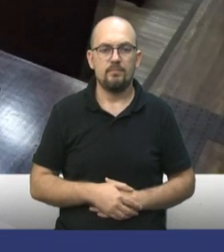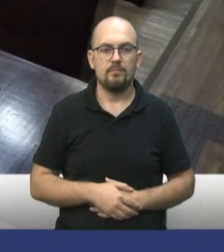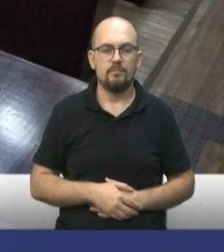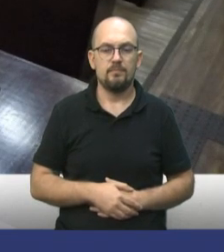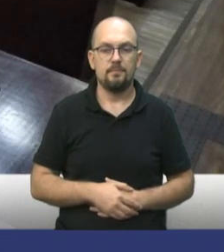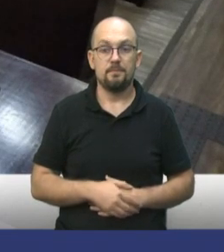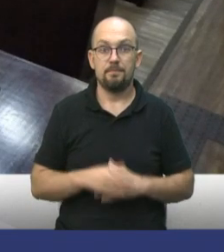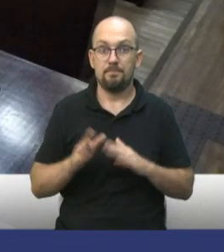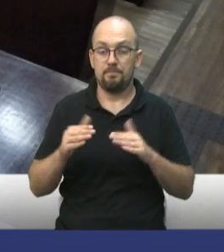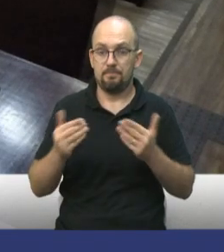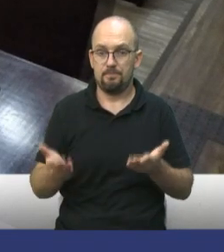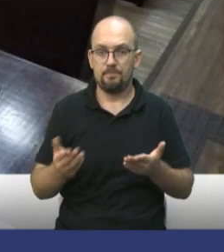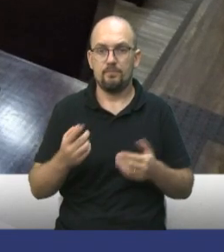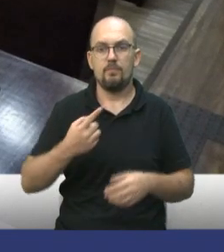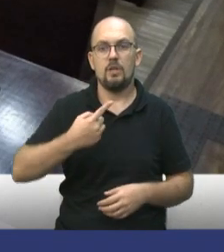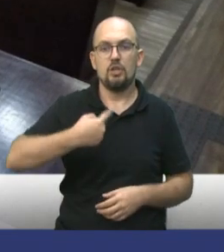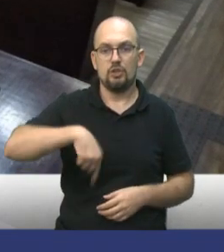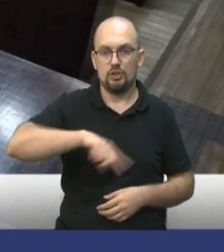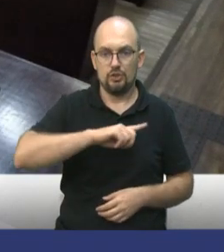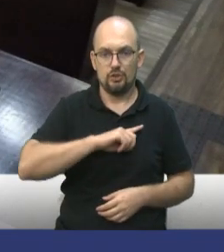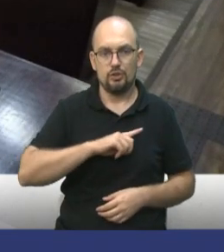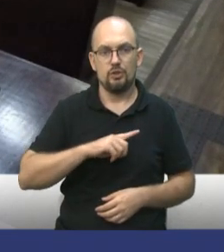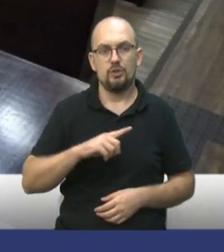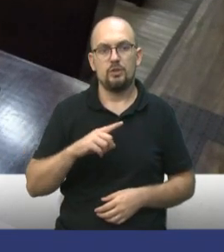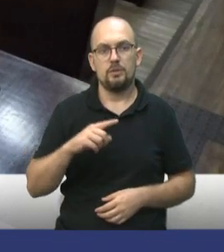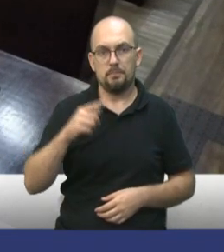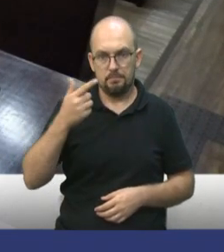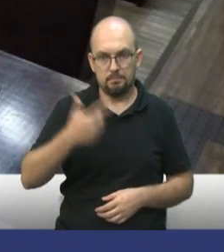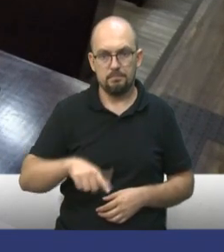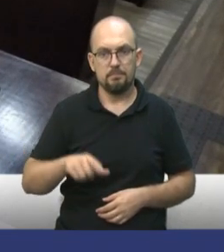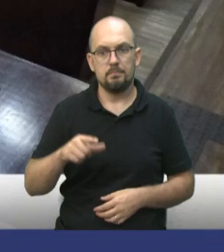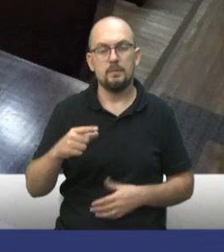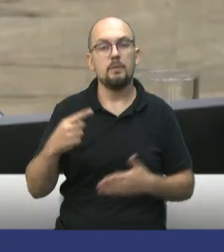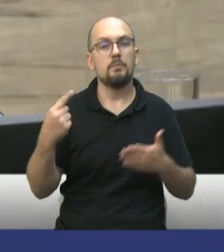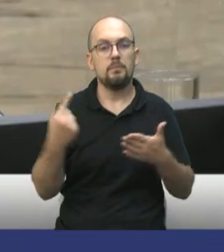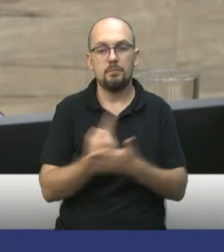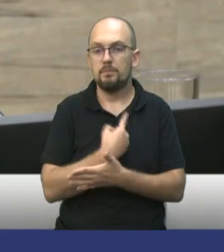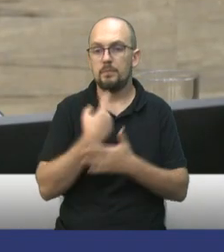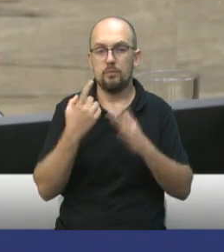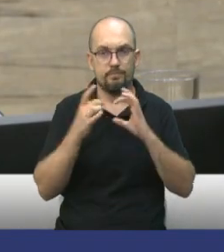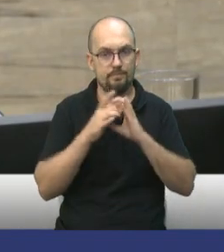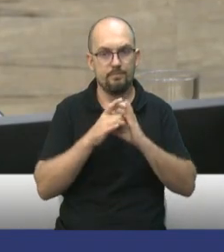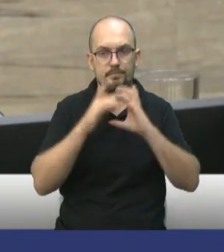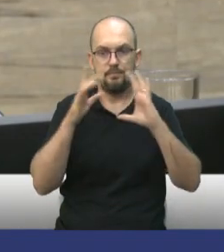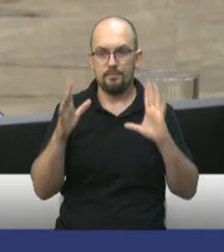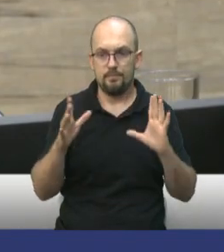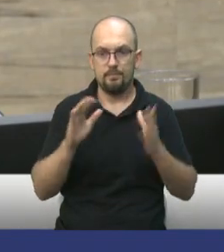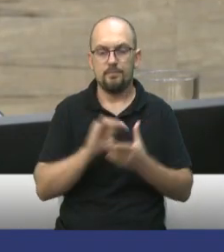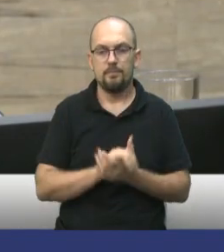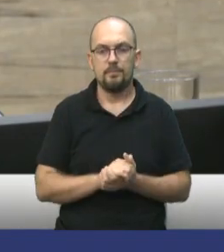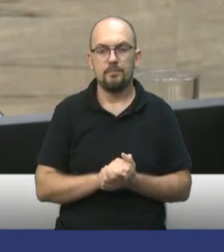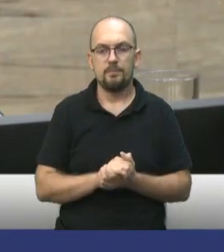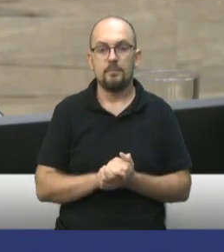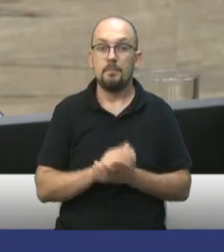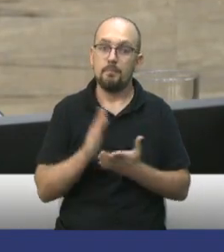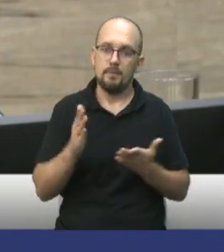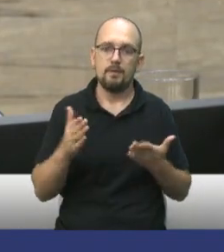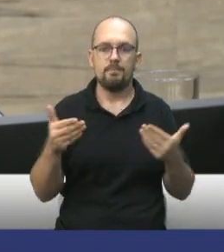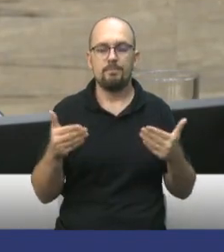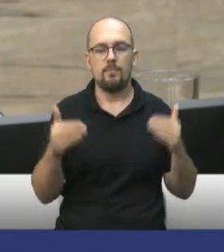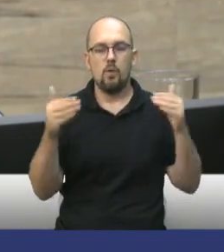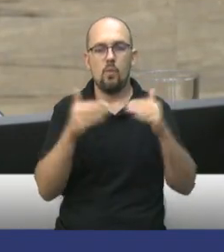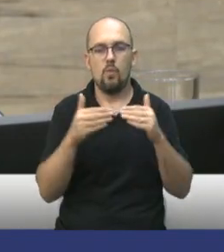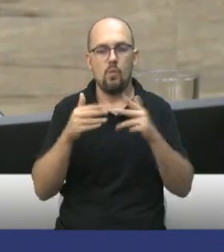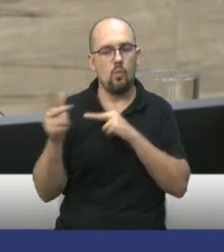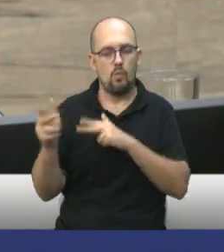Bom, pessoal, então a gente dá mais questões, a gente fica à disposição também, se é possível, mas de acordo com como o